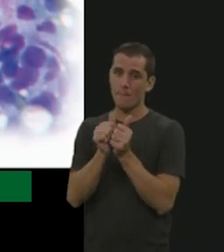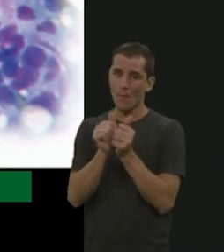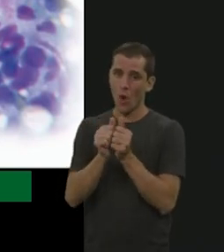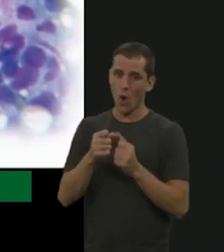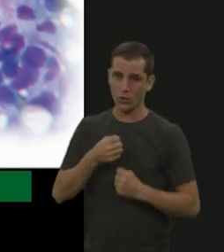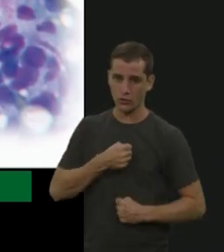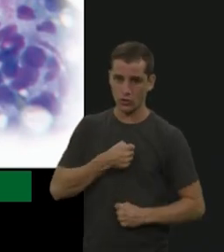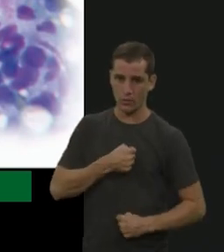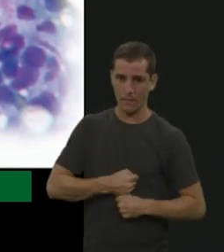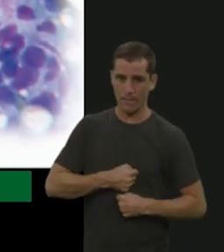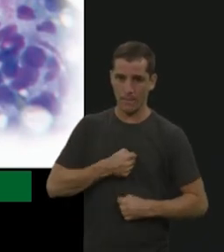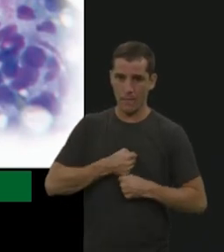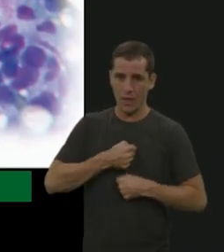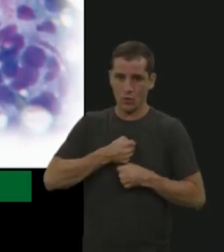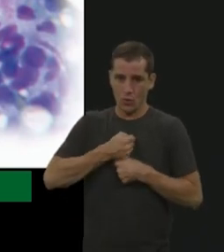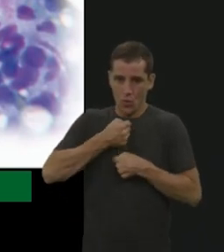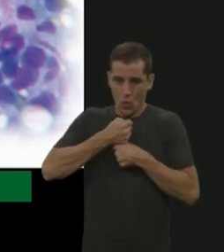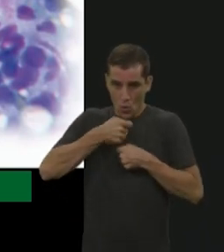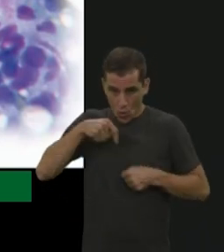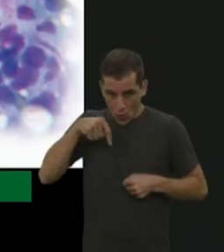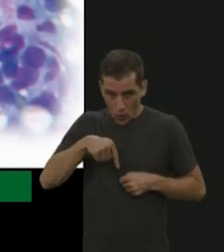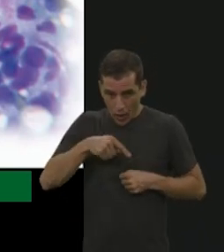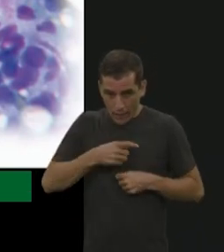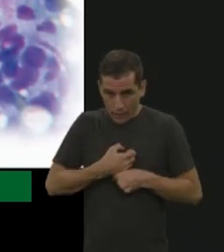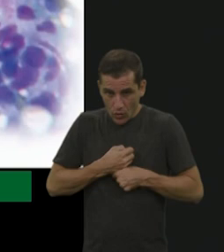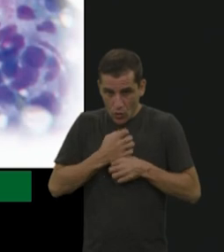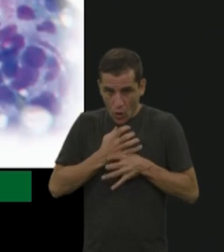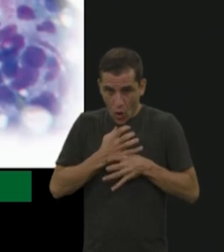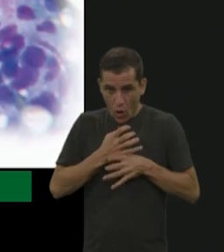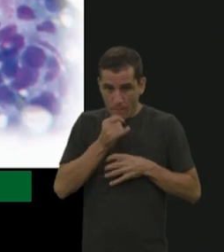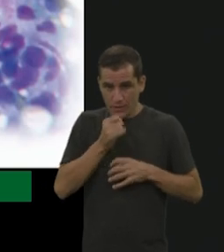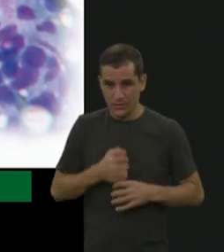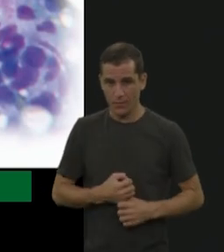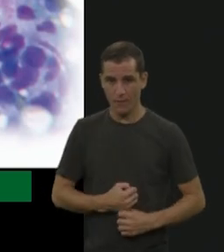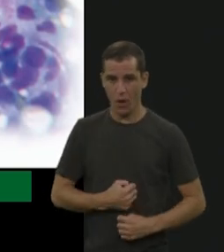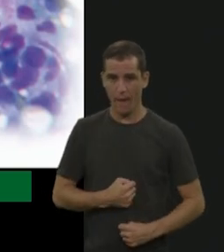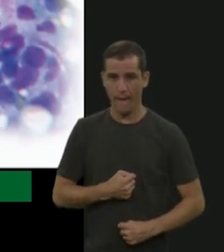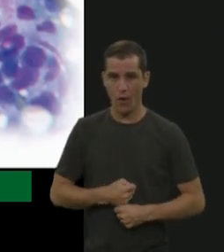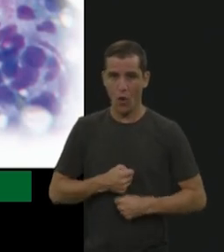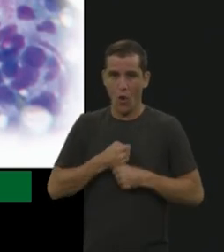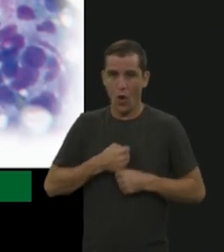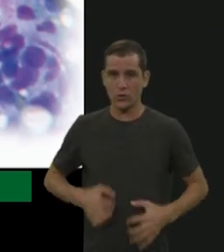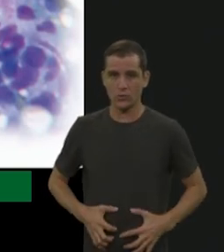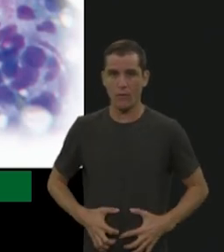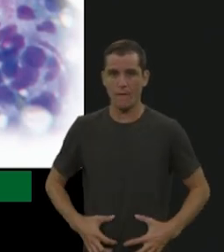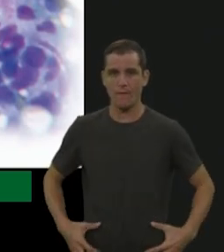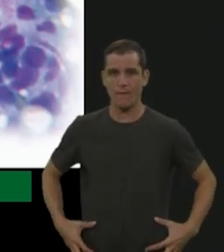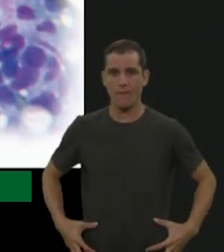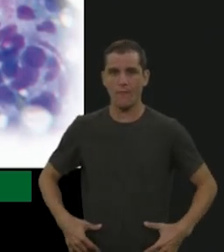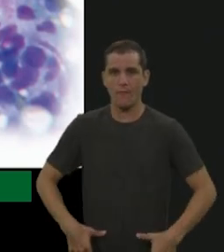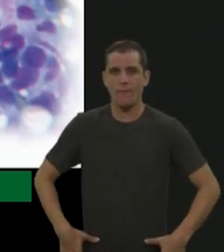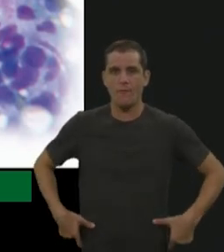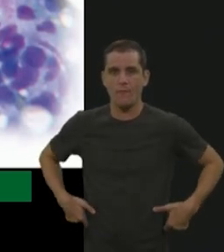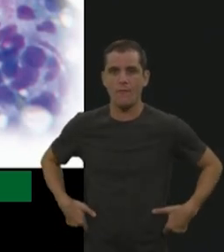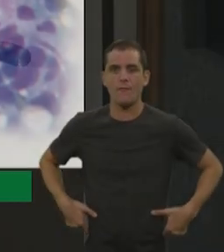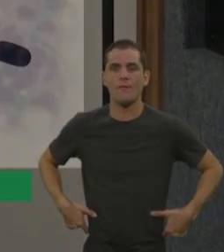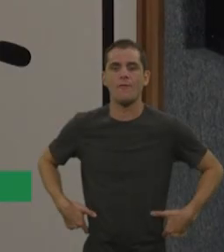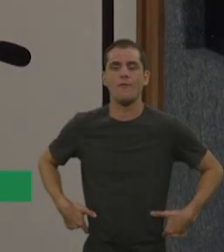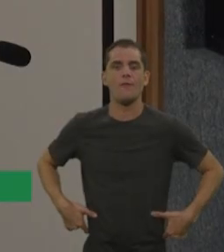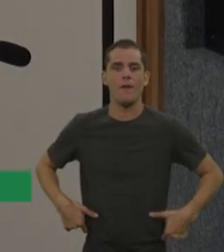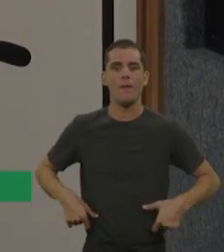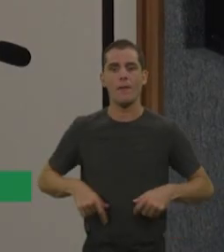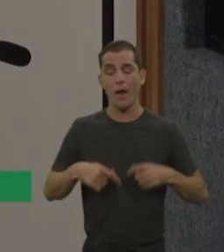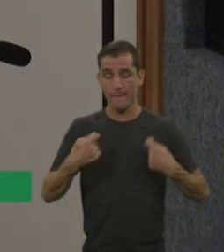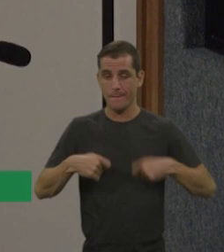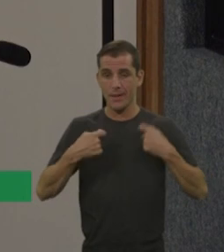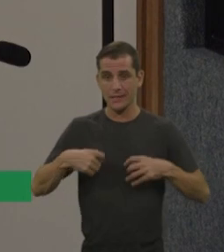ossos grandes, tipo fêmur, úmero. Então, é tanto que no acompanhamento do paciente, a gente faz ressonância,